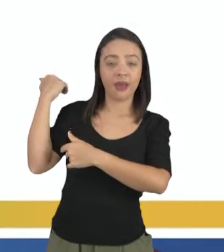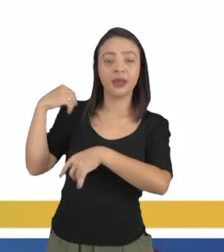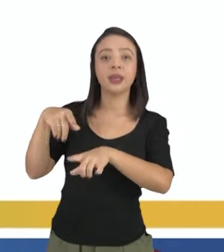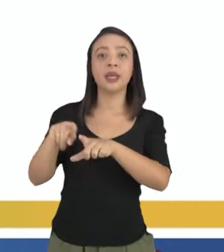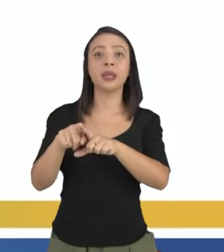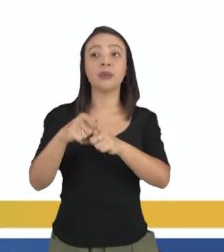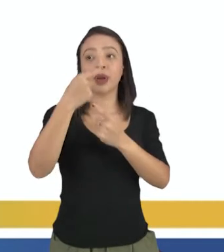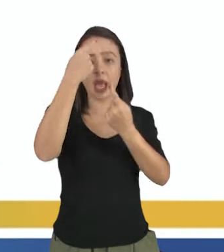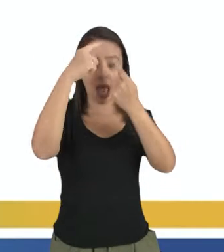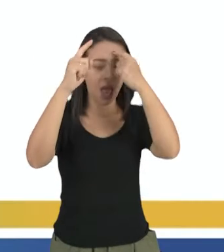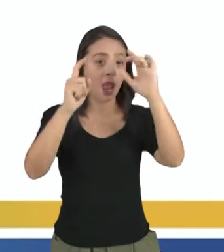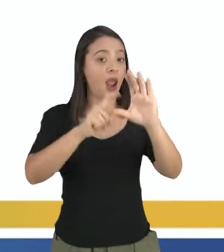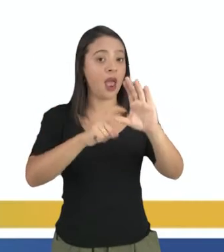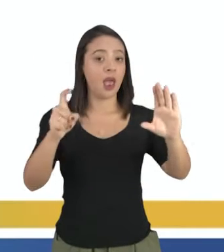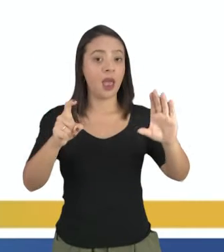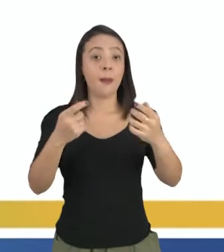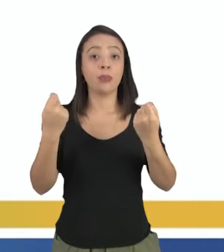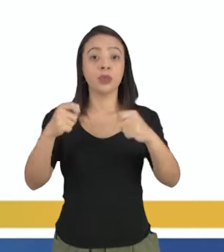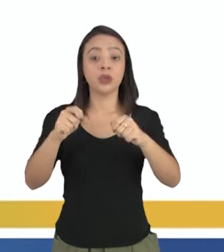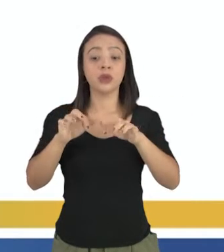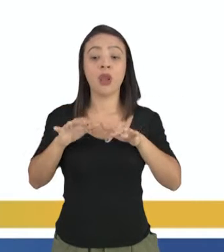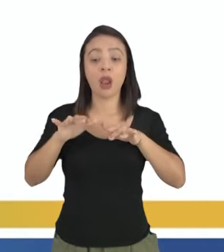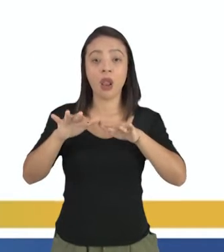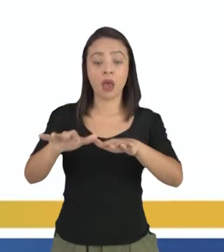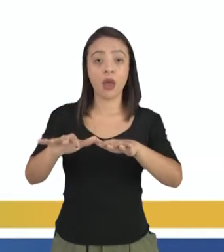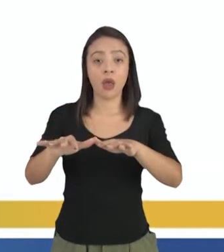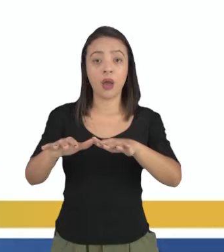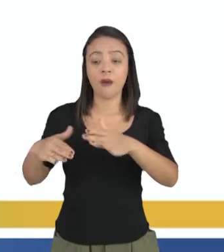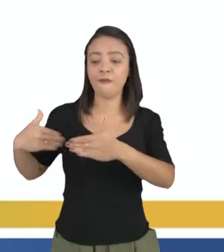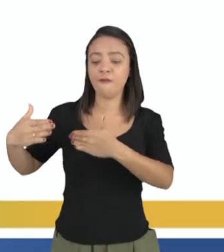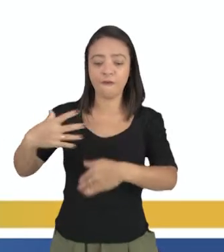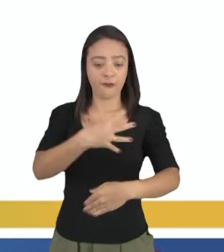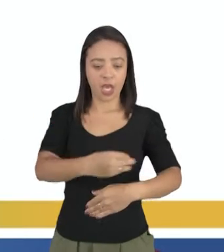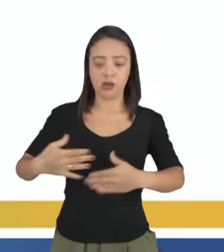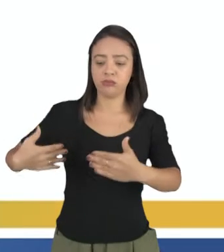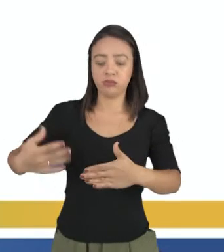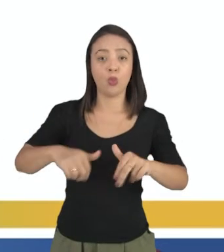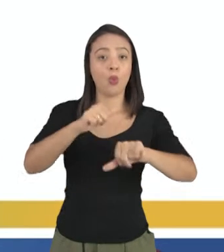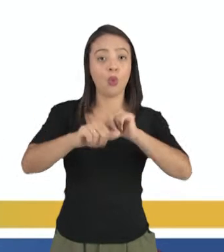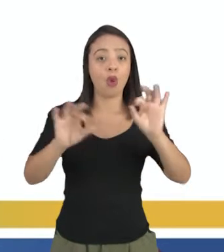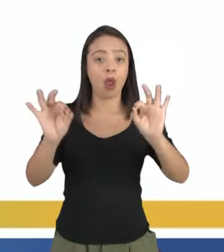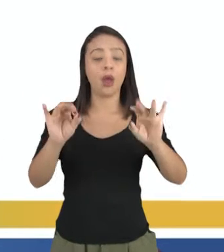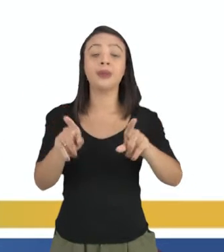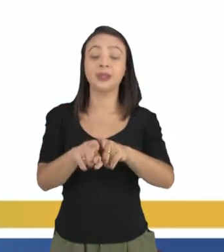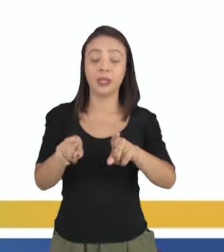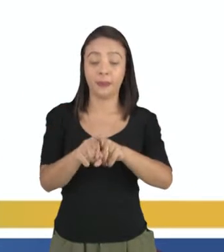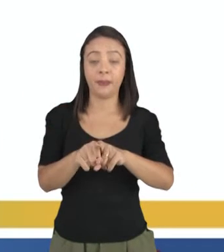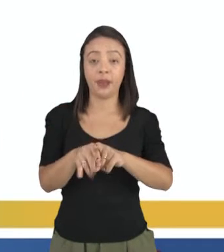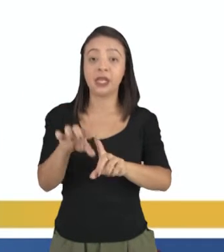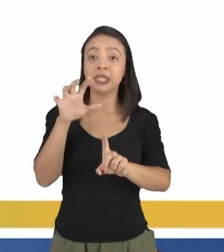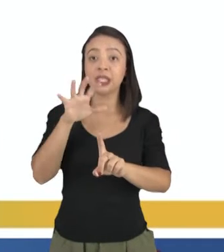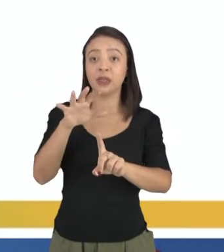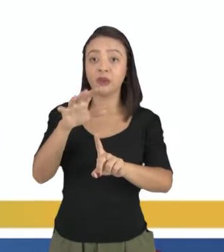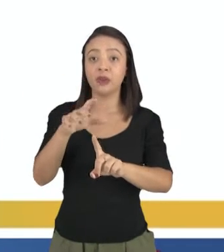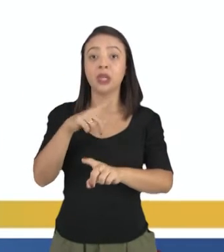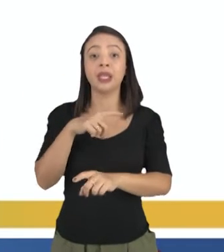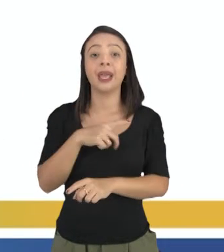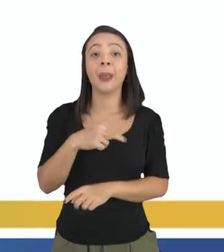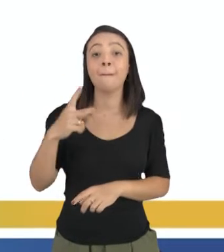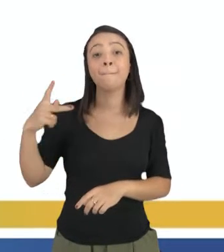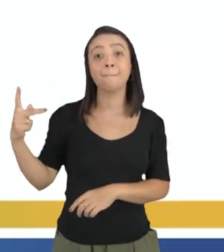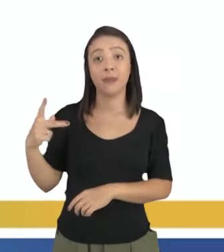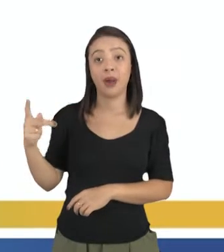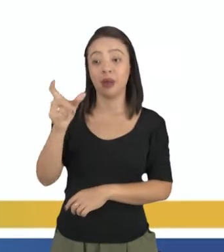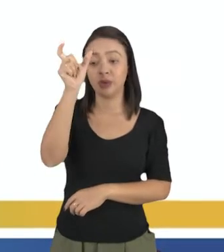que se transmitem inalterados de geração a geração. Além disso, esses fatores se apresentam aos pares nos